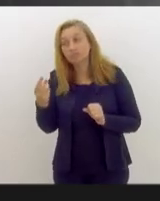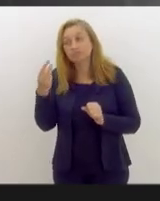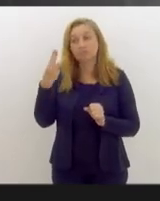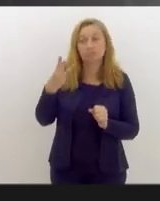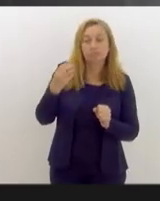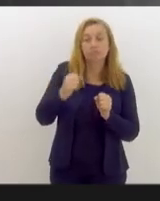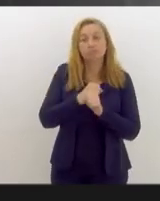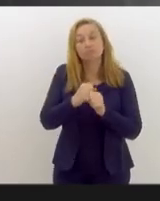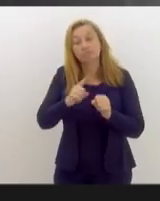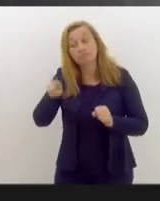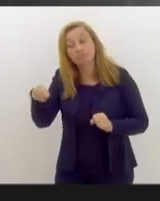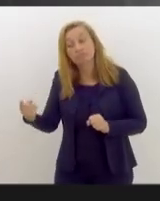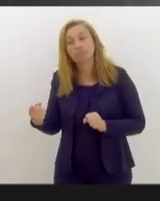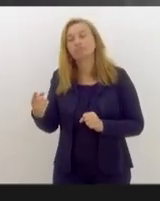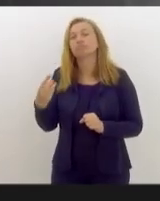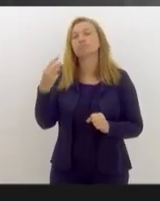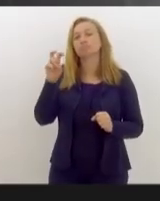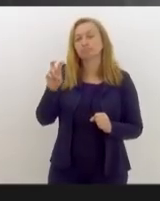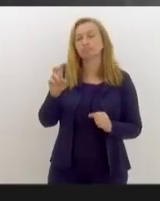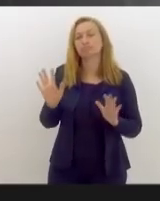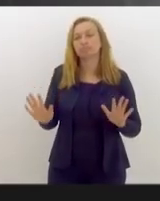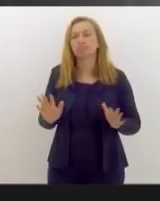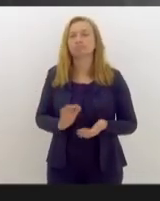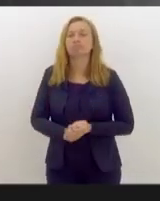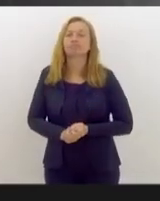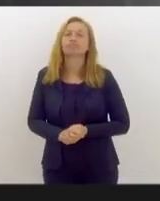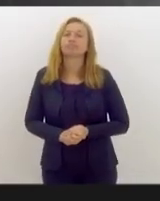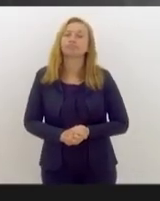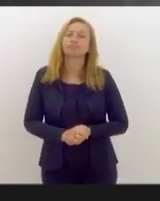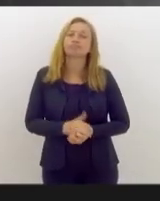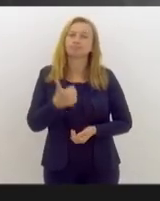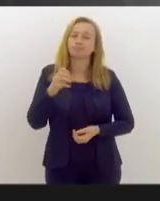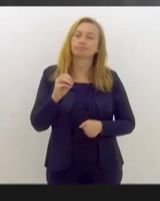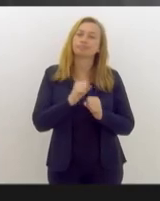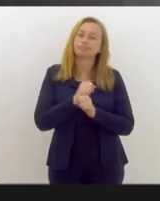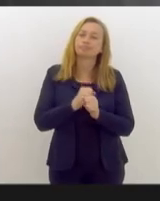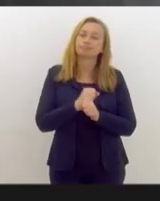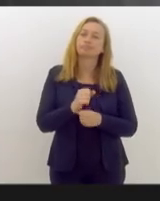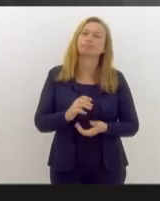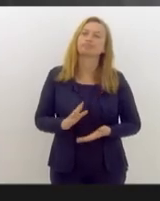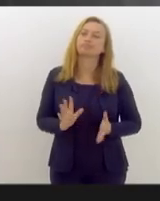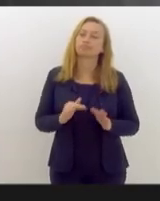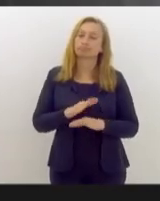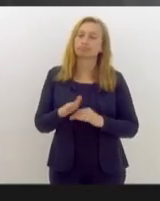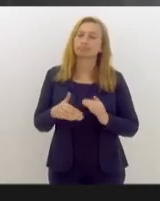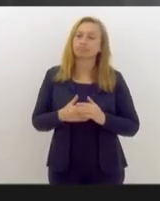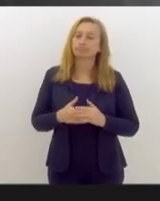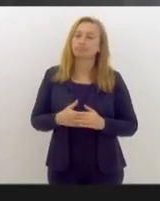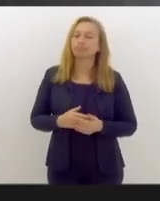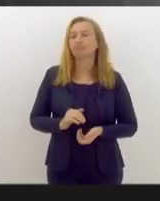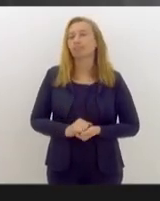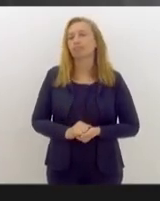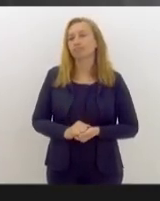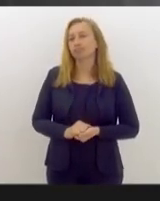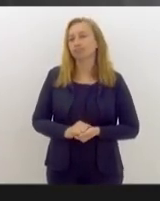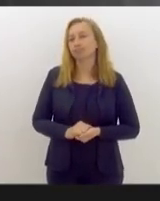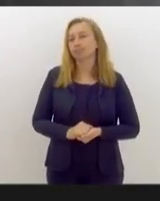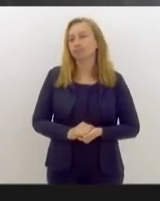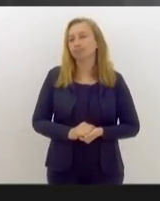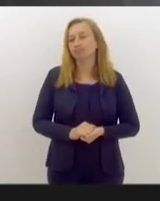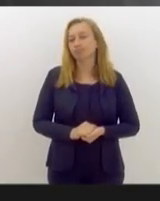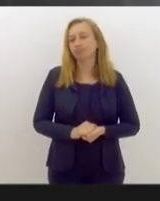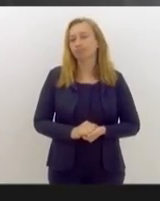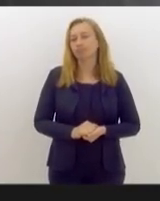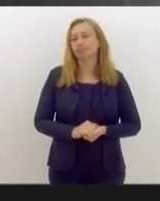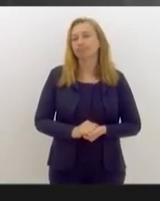5, e a grande maioria o prazo de 10 anos da vigência do plano. E foi se votando.